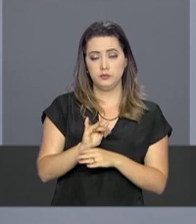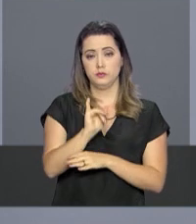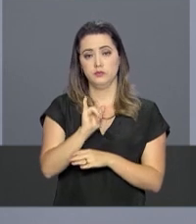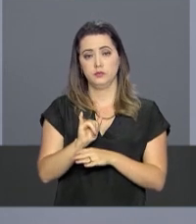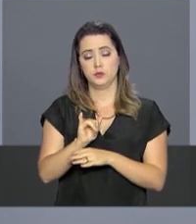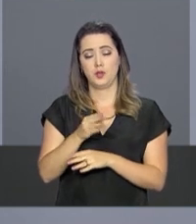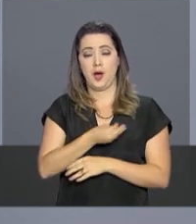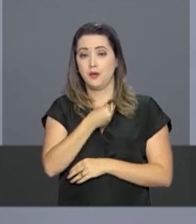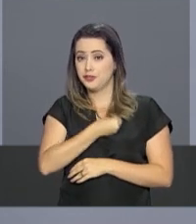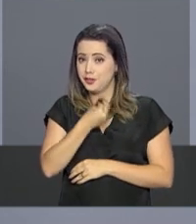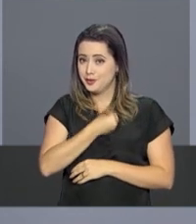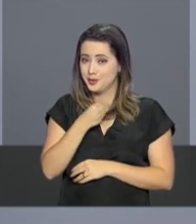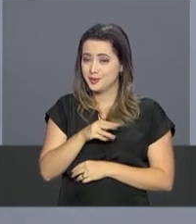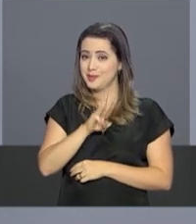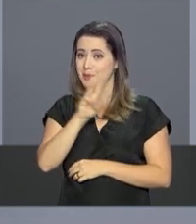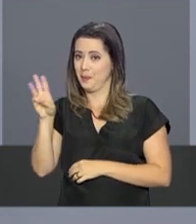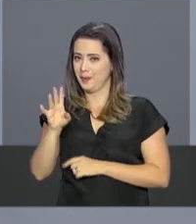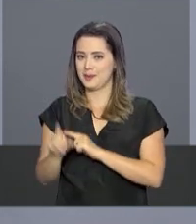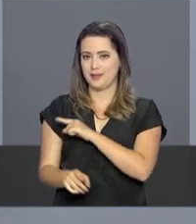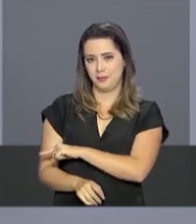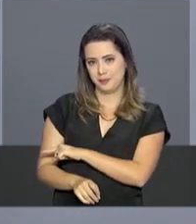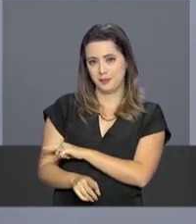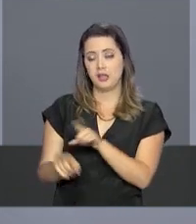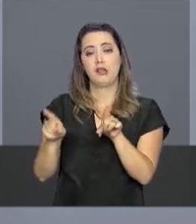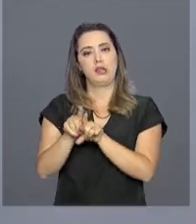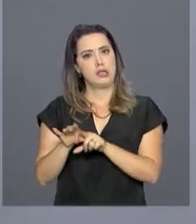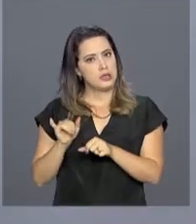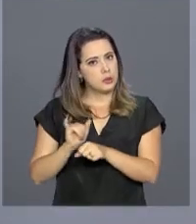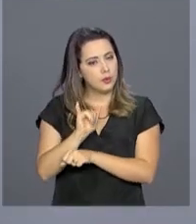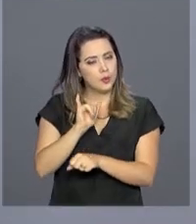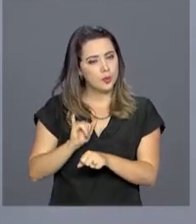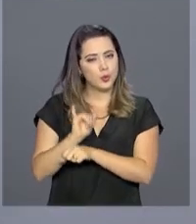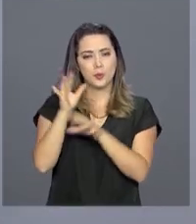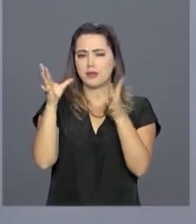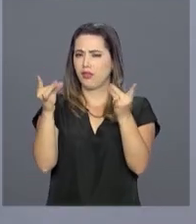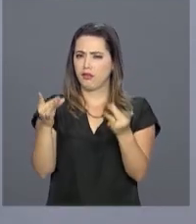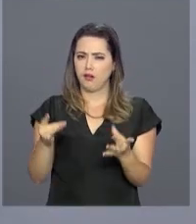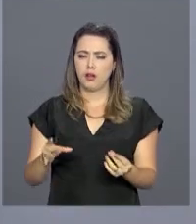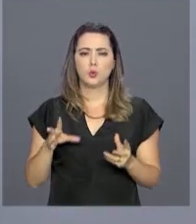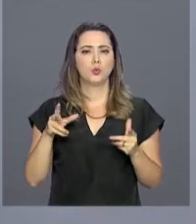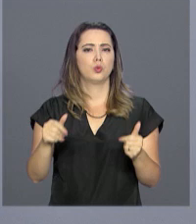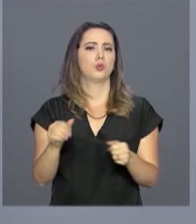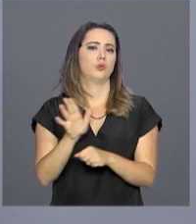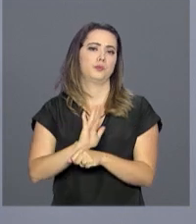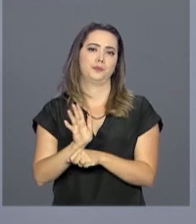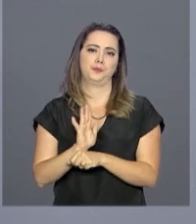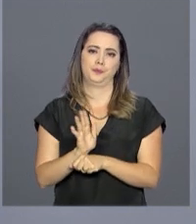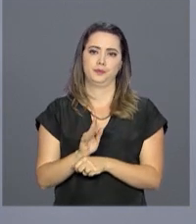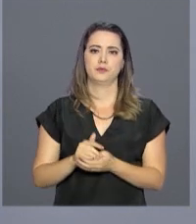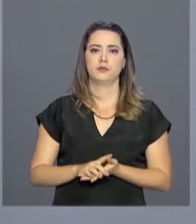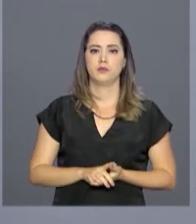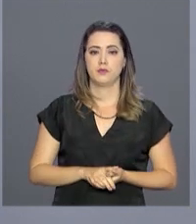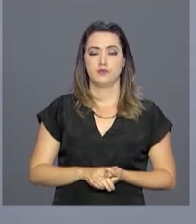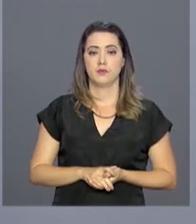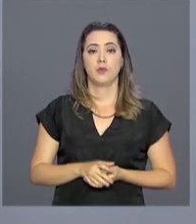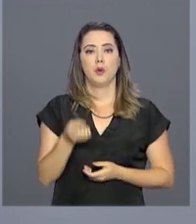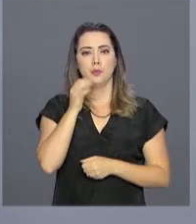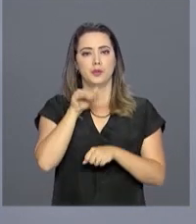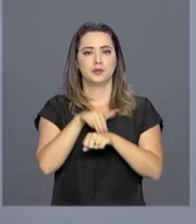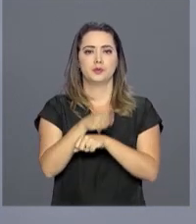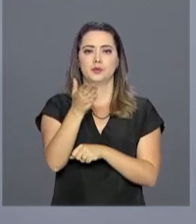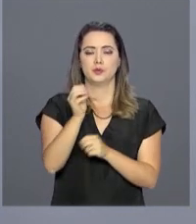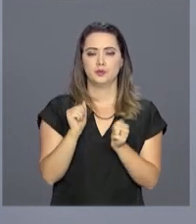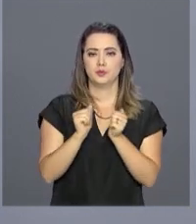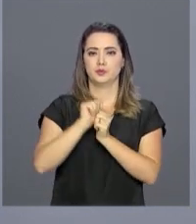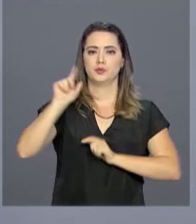ao vivo pelo site da npr na internet e todas as reportagens estão disponíveis em nosso canal no youtube uma boa noite